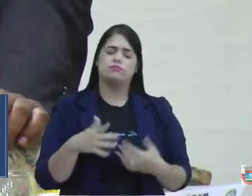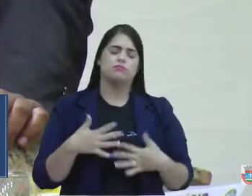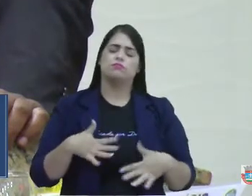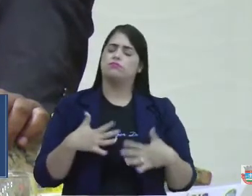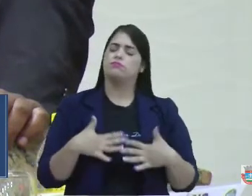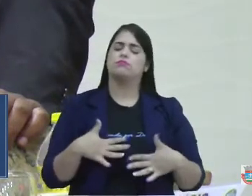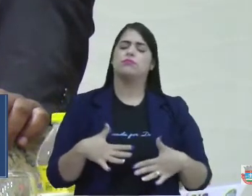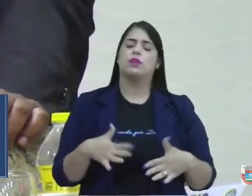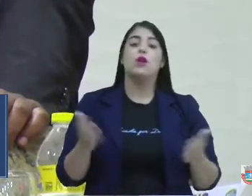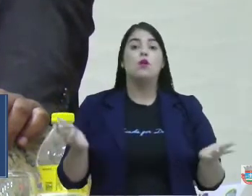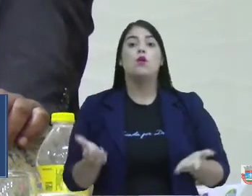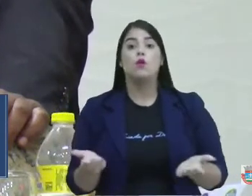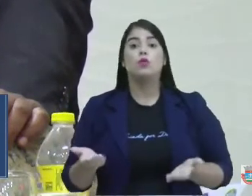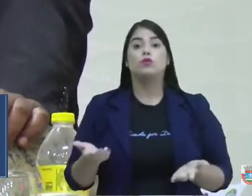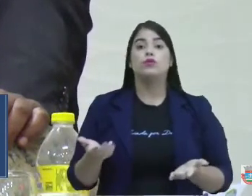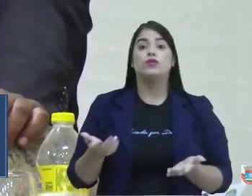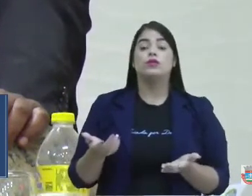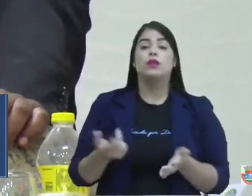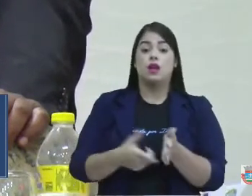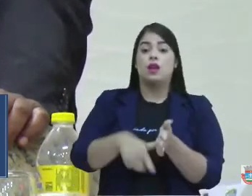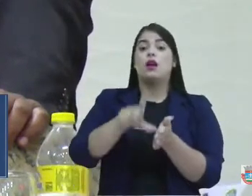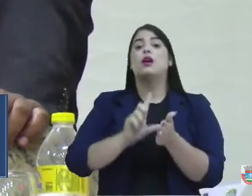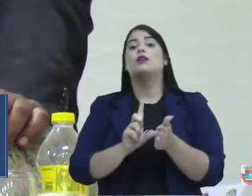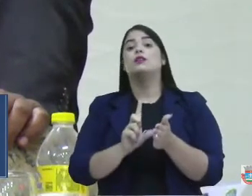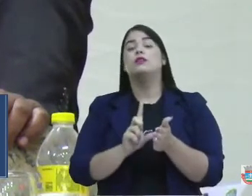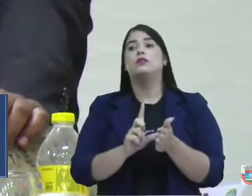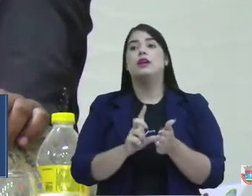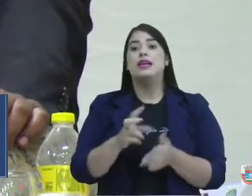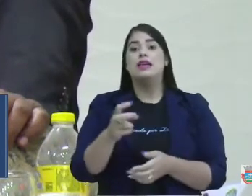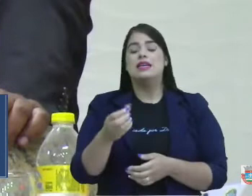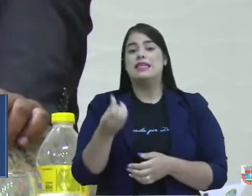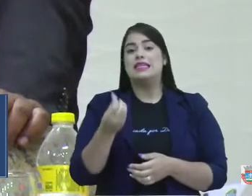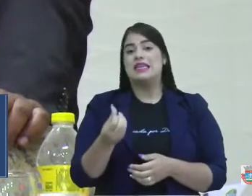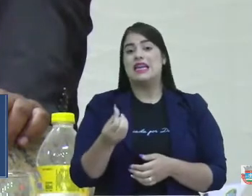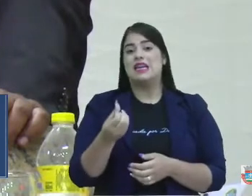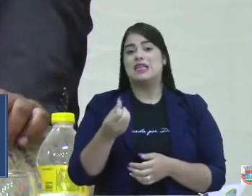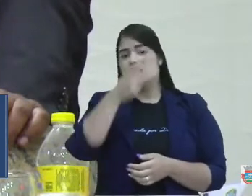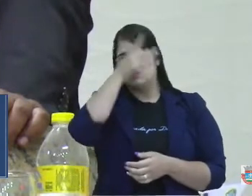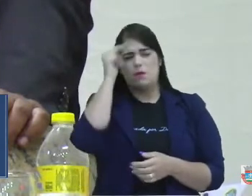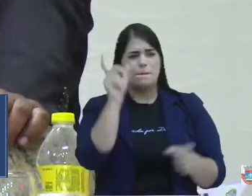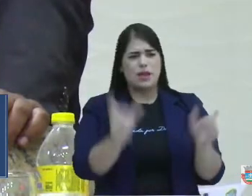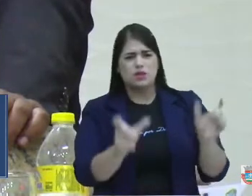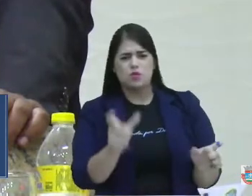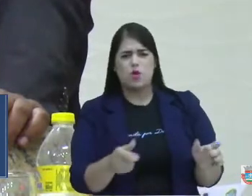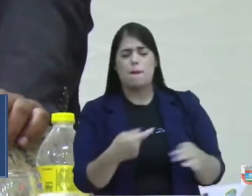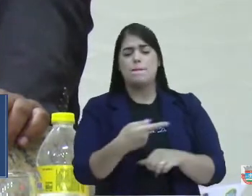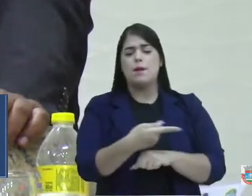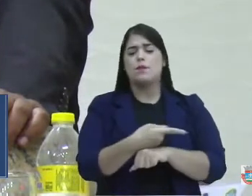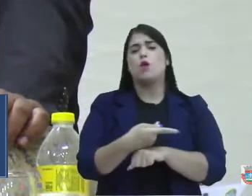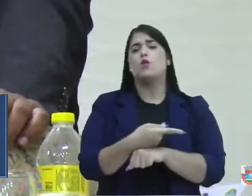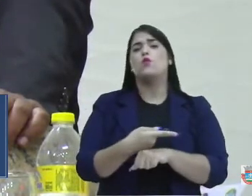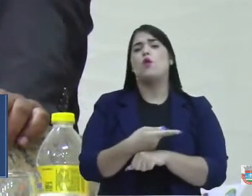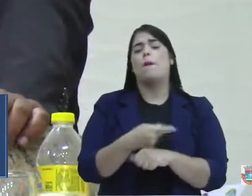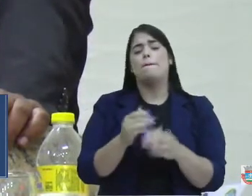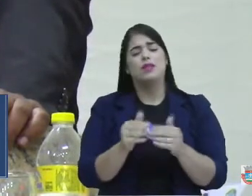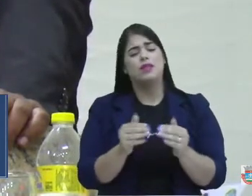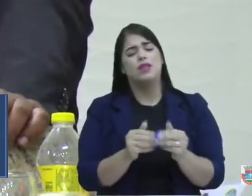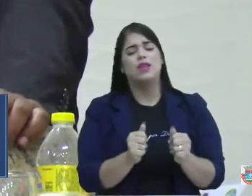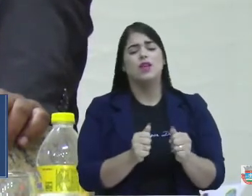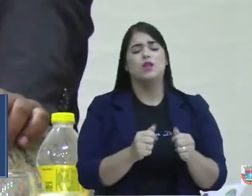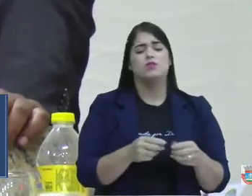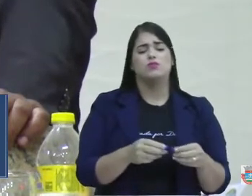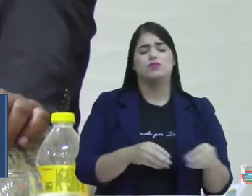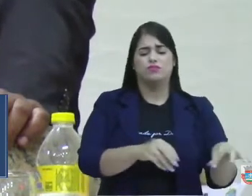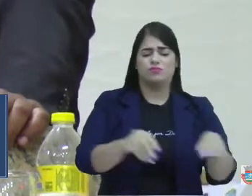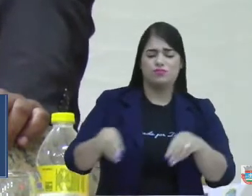Hoje, antes de eu vir para aqui, mais 6 pessoas nos procurou para fazer a aração de terra, porque a terra